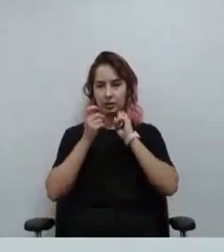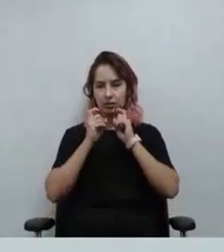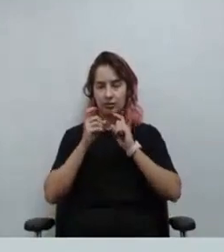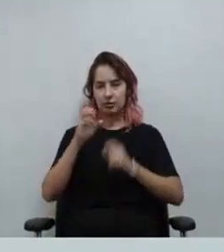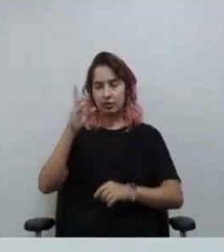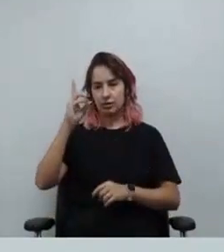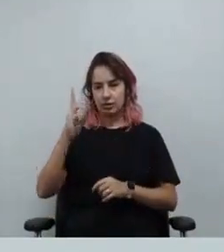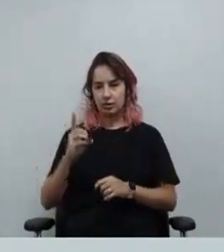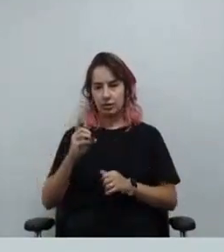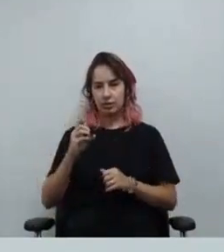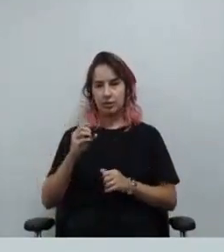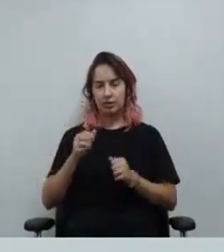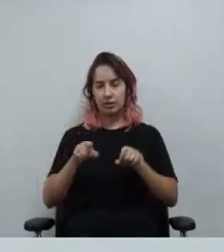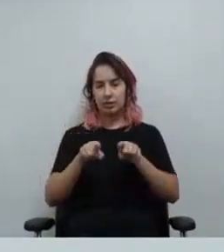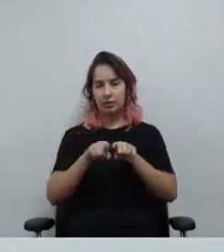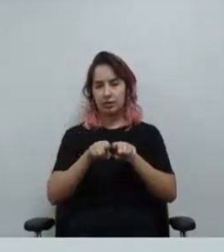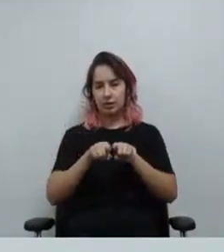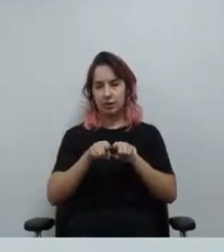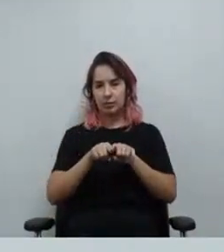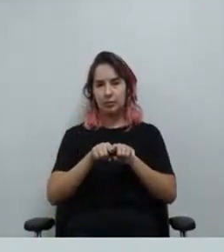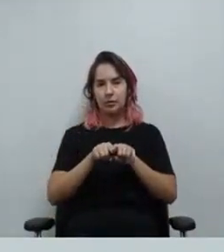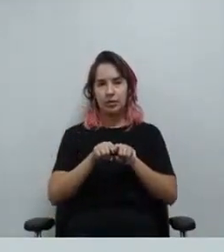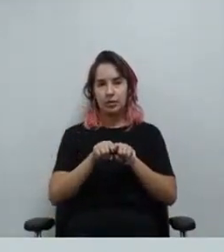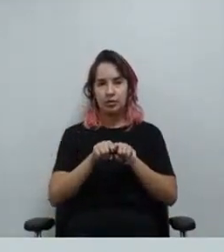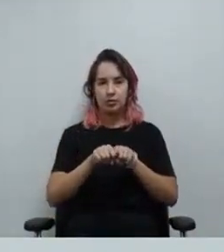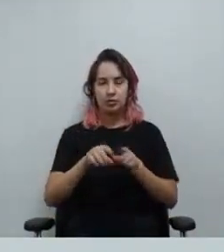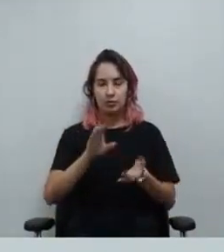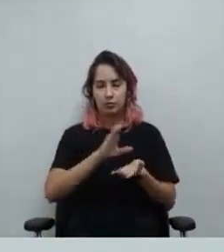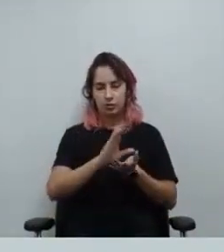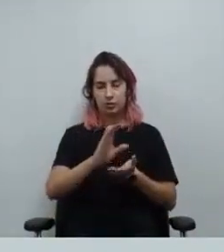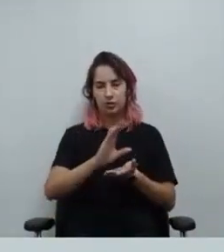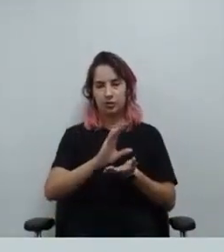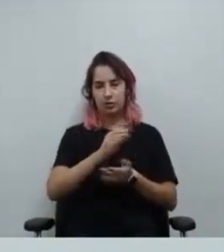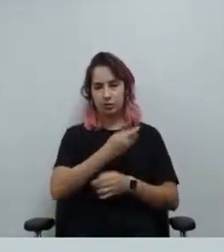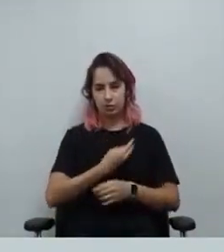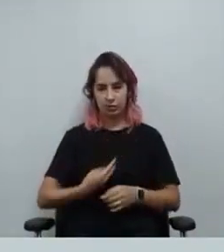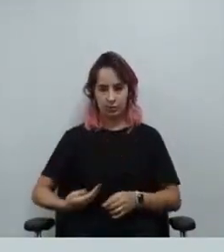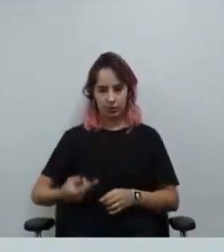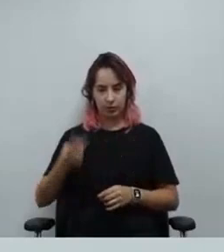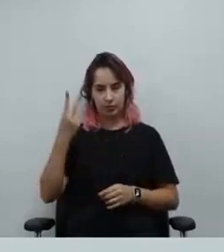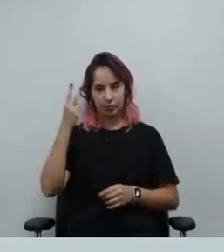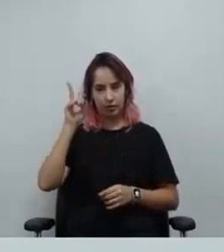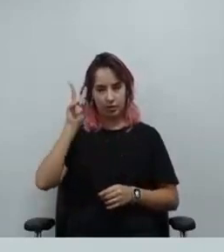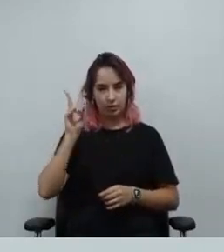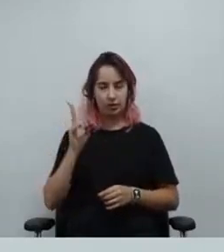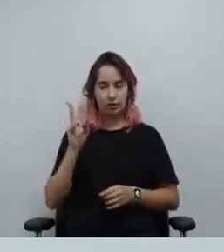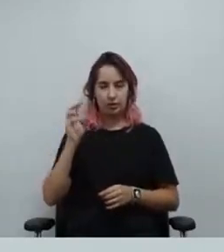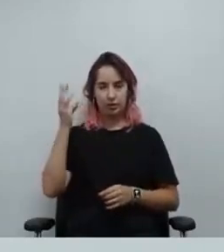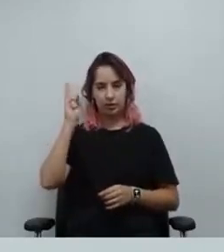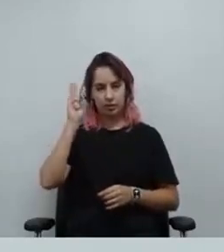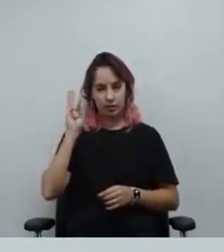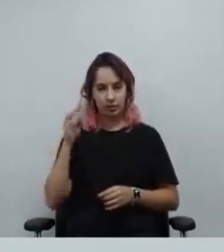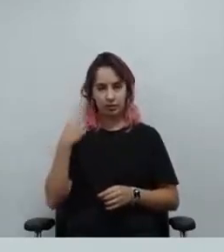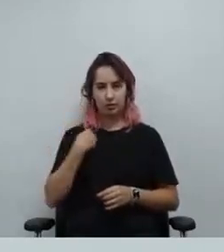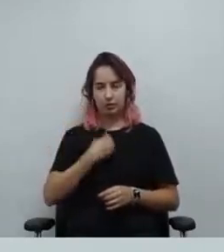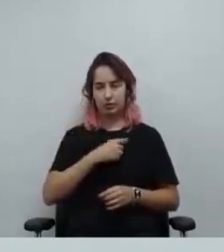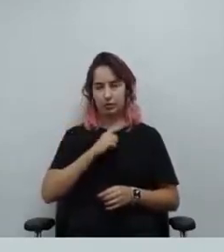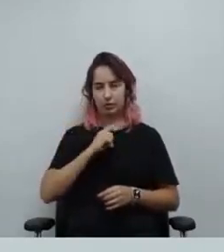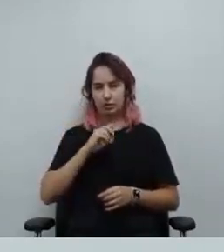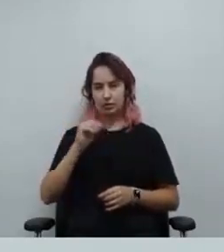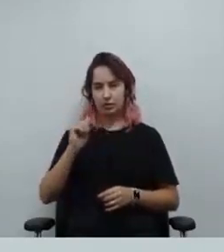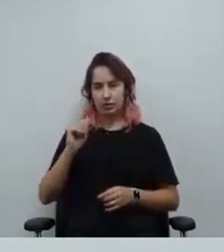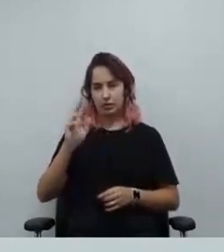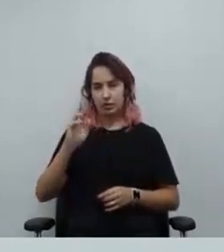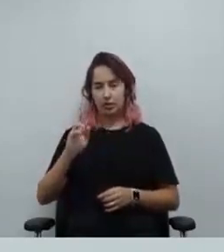sou conselheiro fiscal, na segunda-feira. Na terça nós tivemos nossa GE, os dois grandes